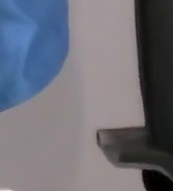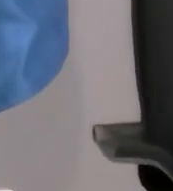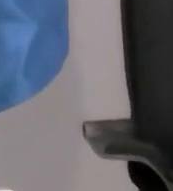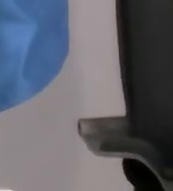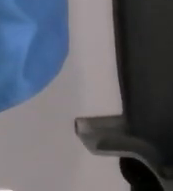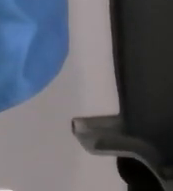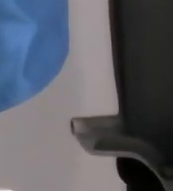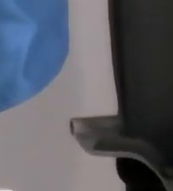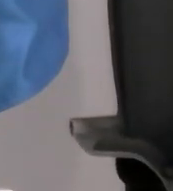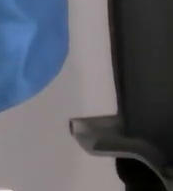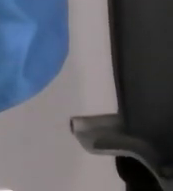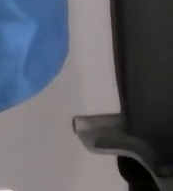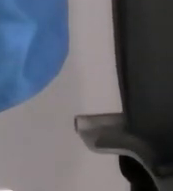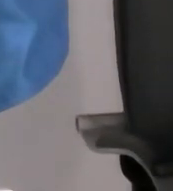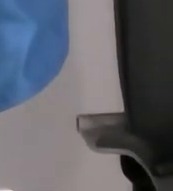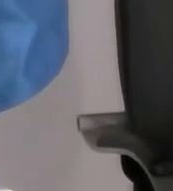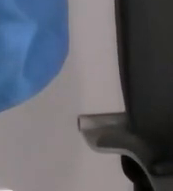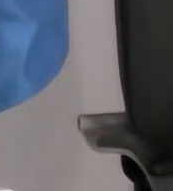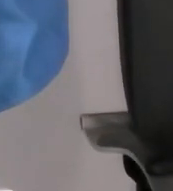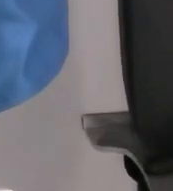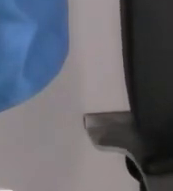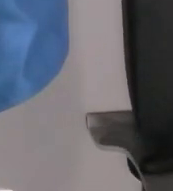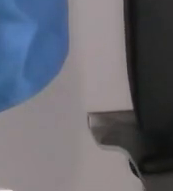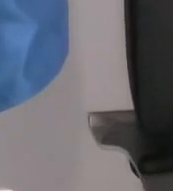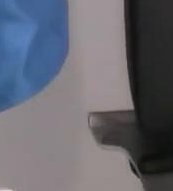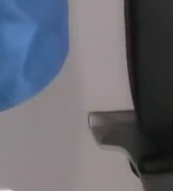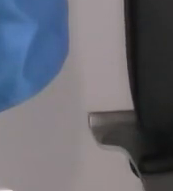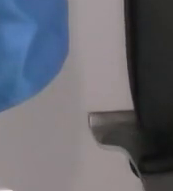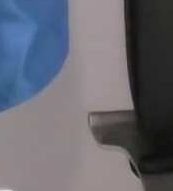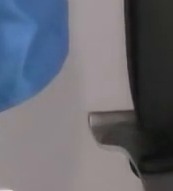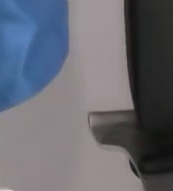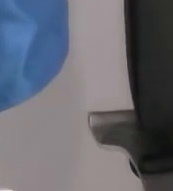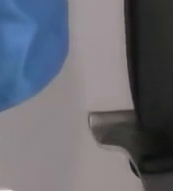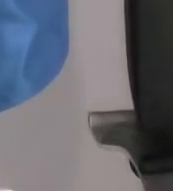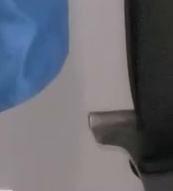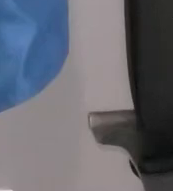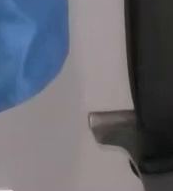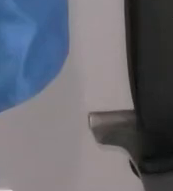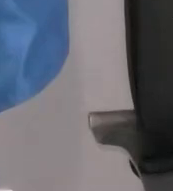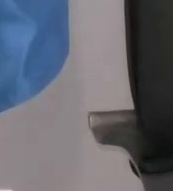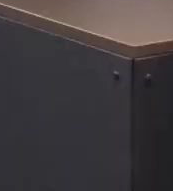mais havendo a tratar, a presidência dá por encerrada a sessão.